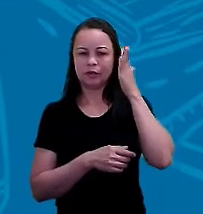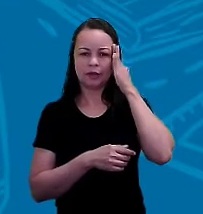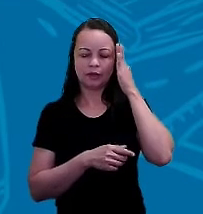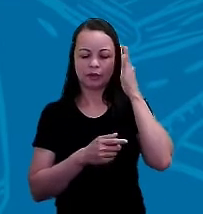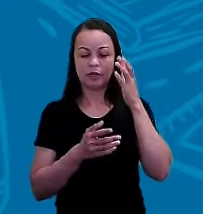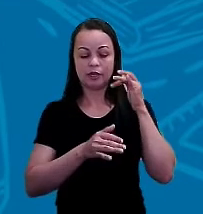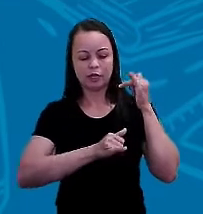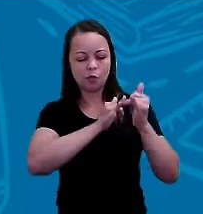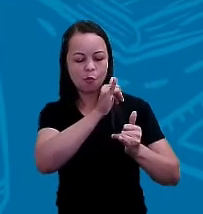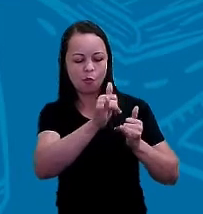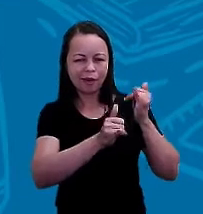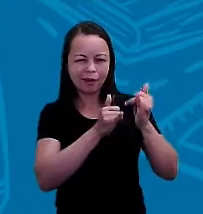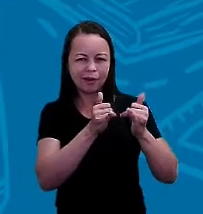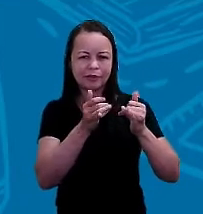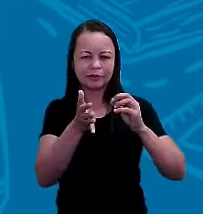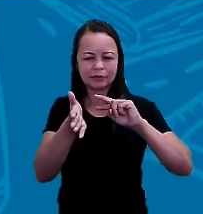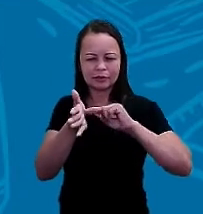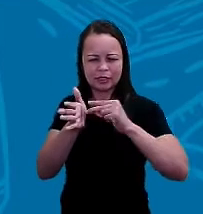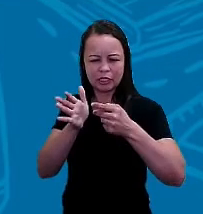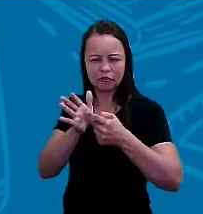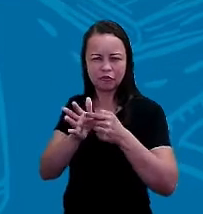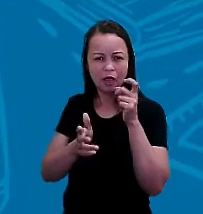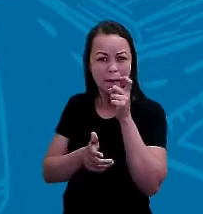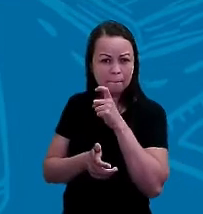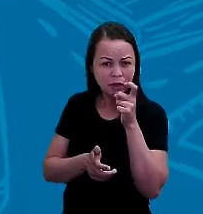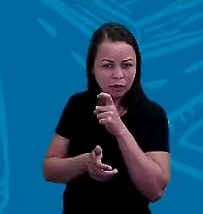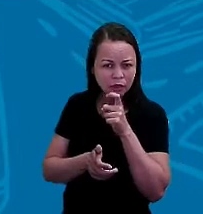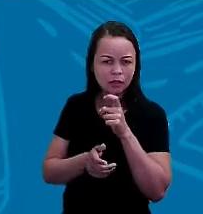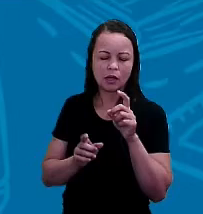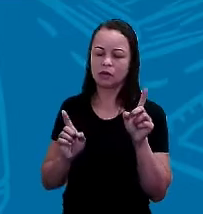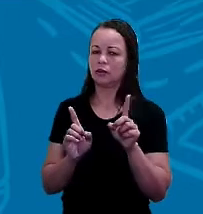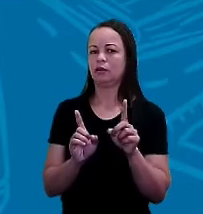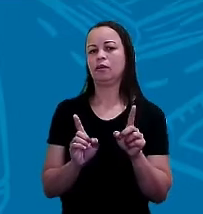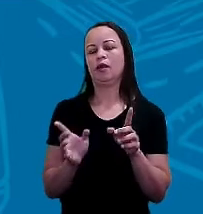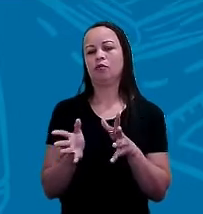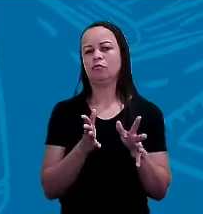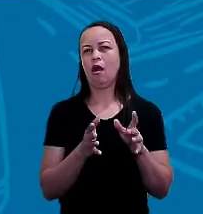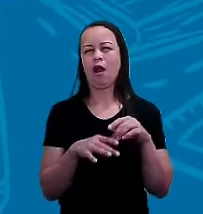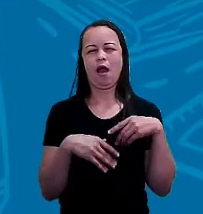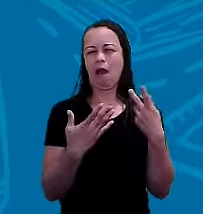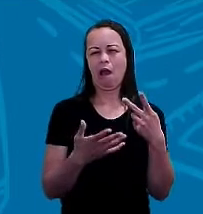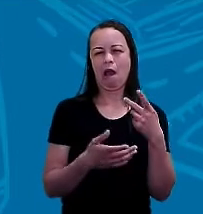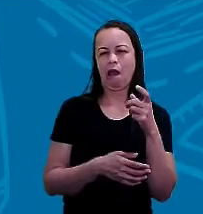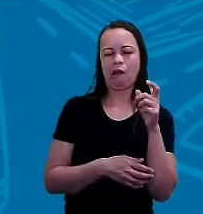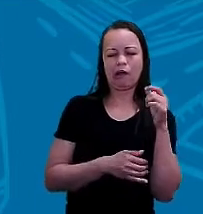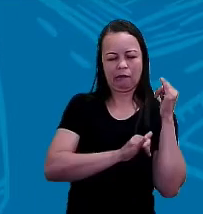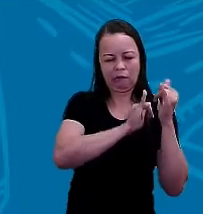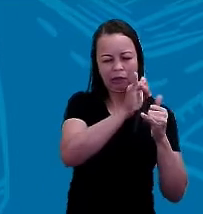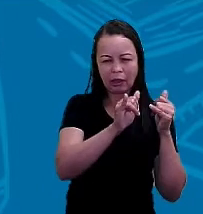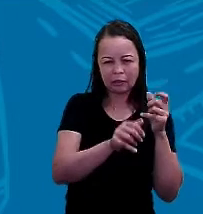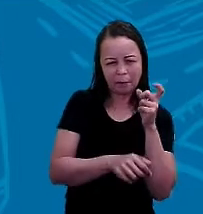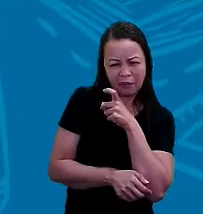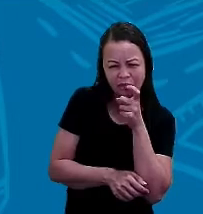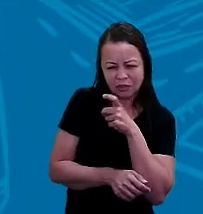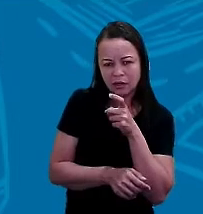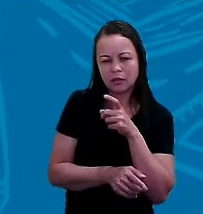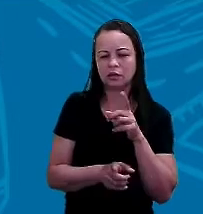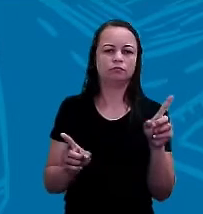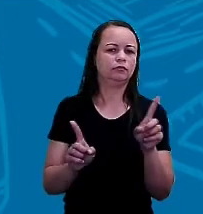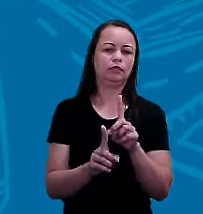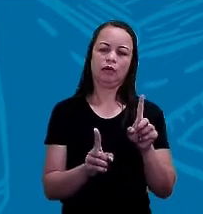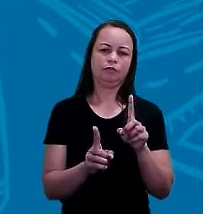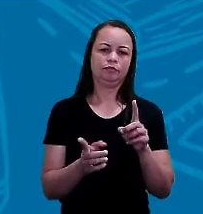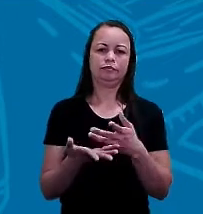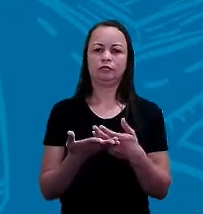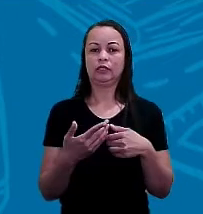não significa uma mentira, tá? Não é propriamente dizer, a lenda é uma mentira. Não, não é isso.